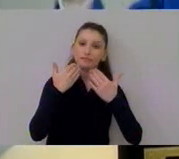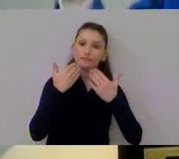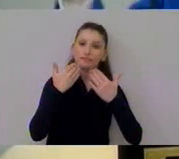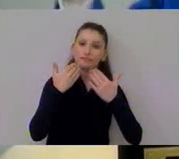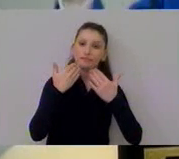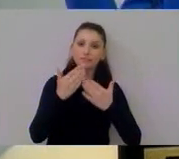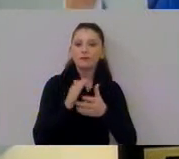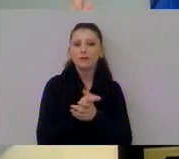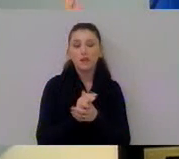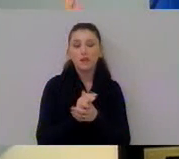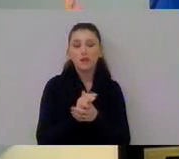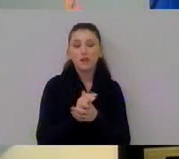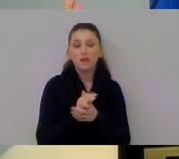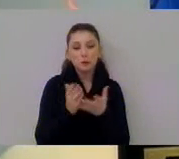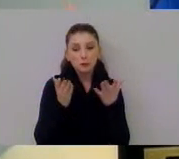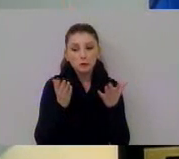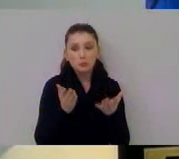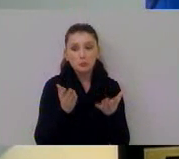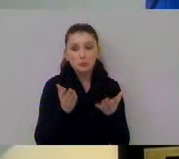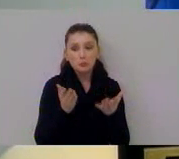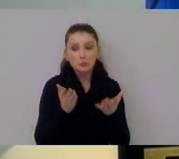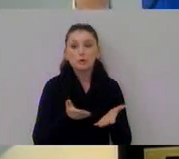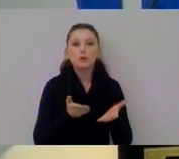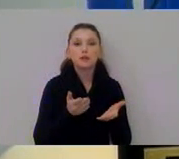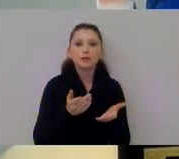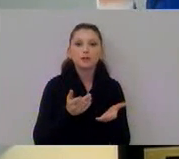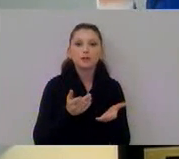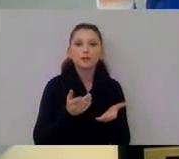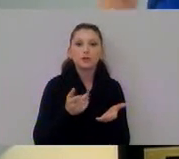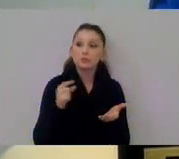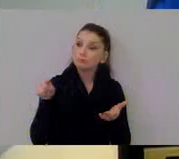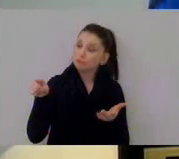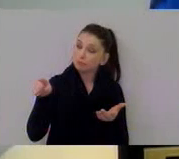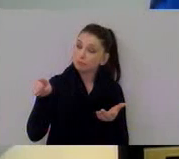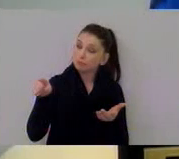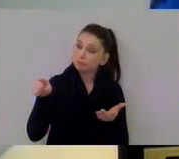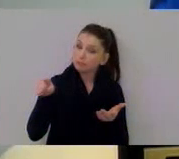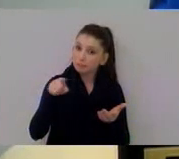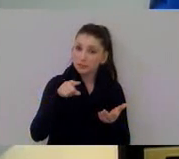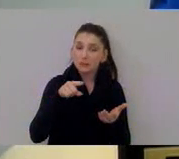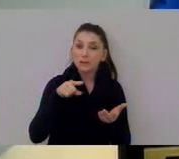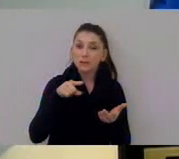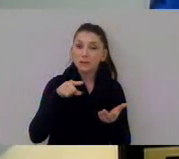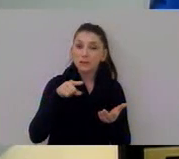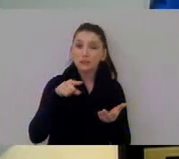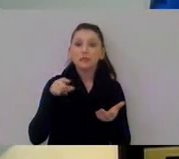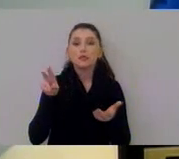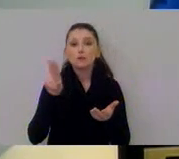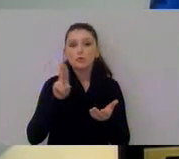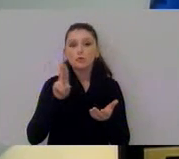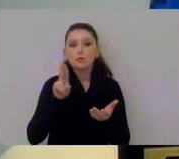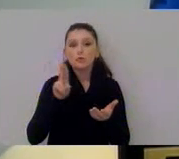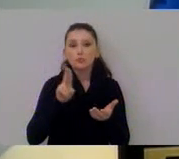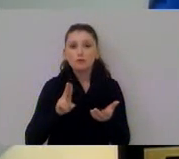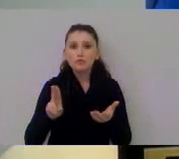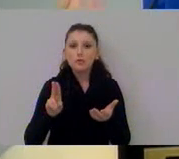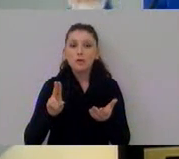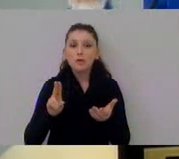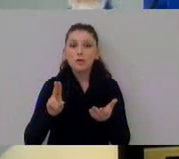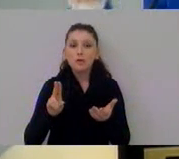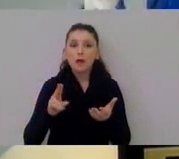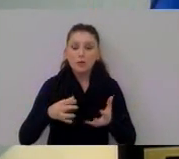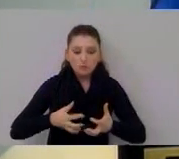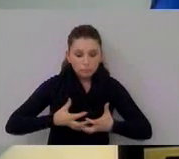importante, que é externar todo o sentimento que vocês têm.